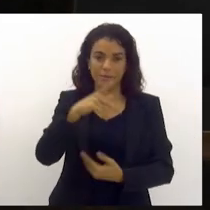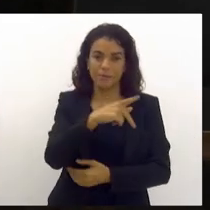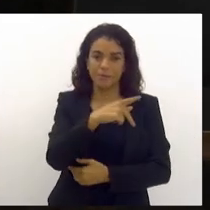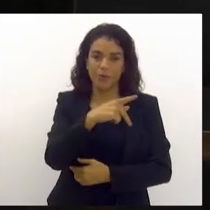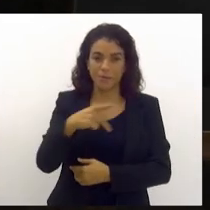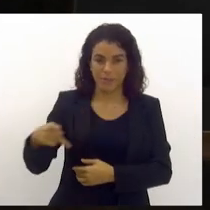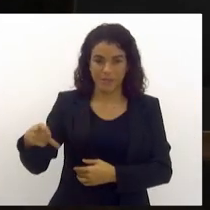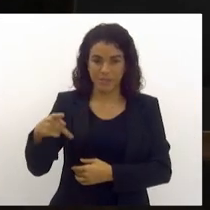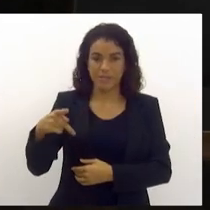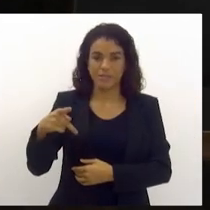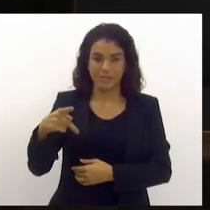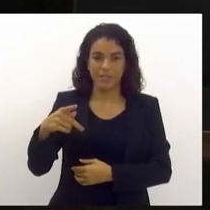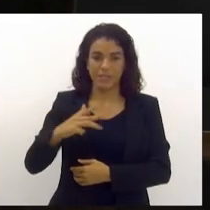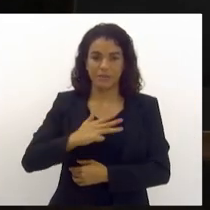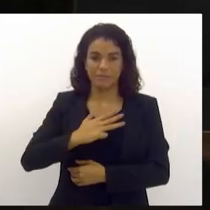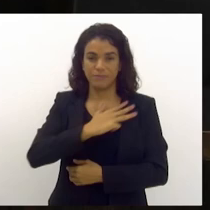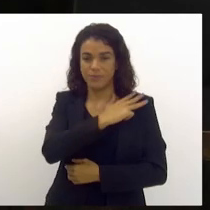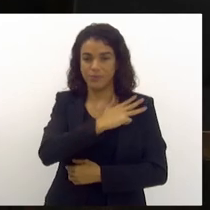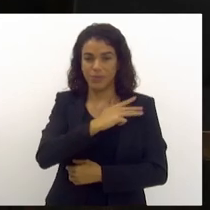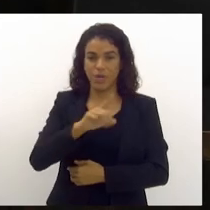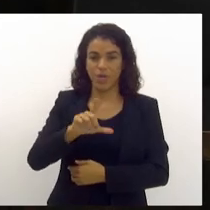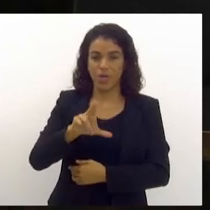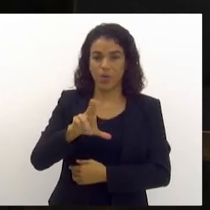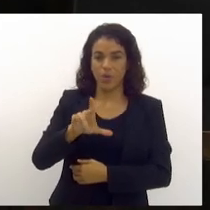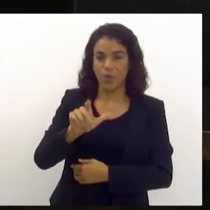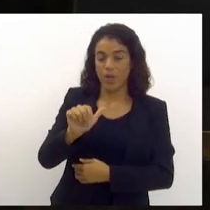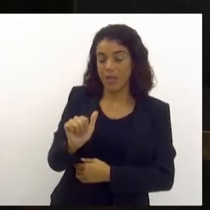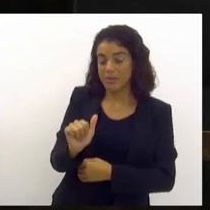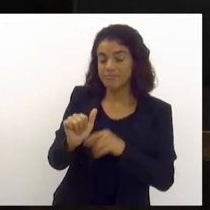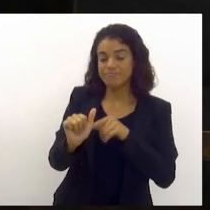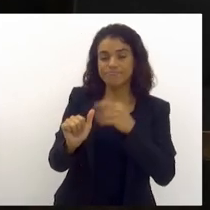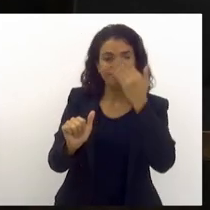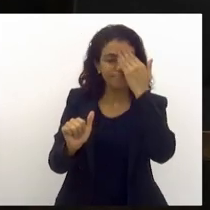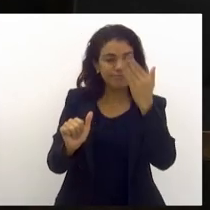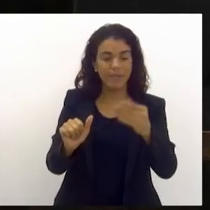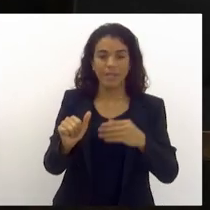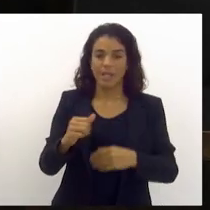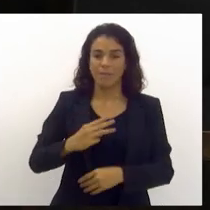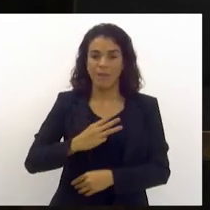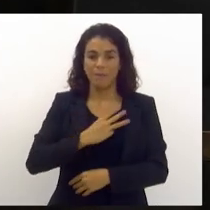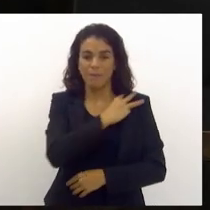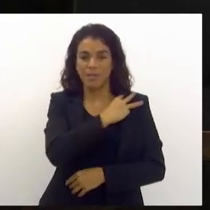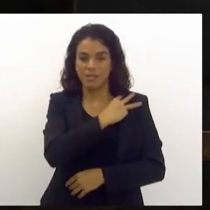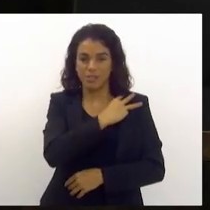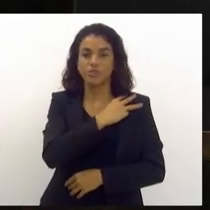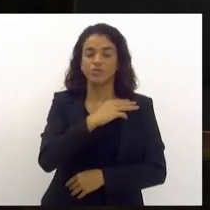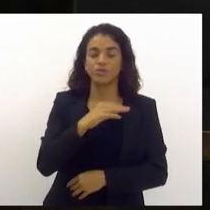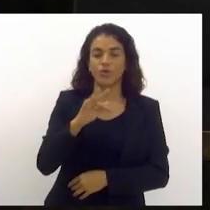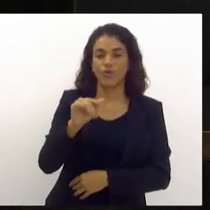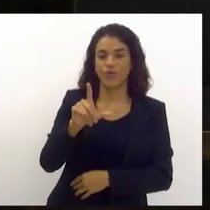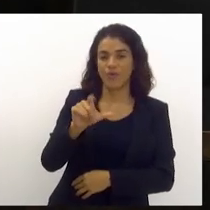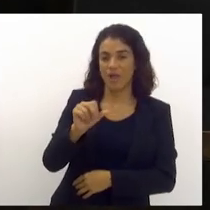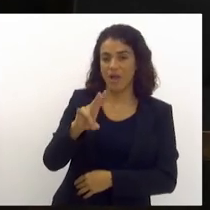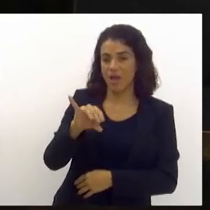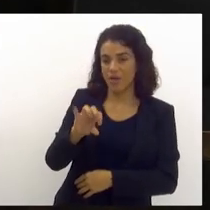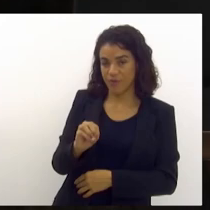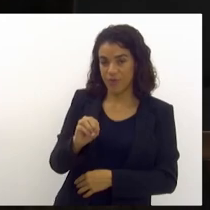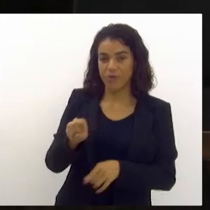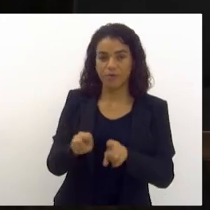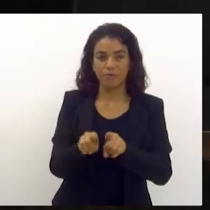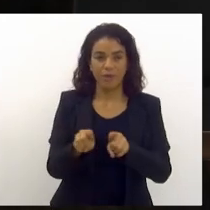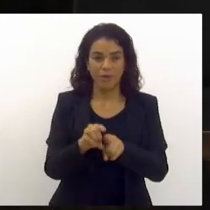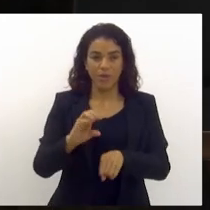da República, nosso querido Lula, mais uma vez do ministro Flávio Dino, do Capelli, que é nosso